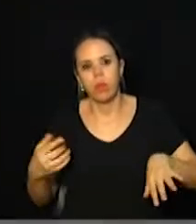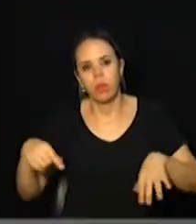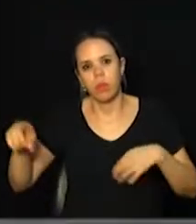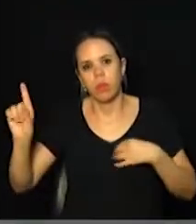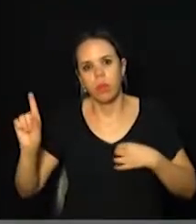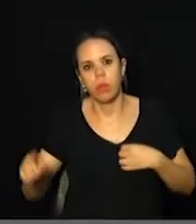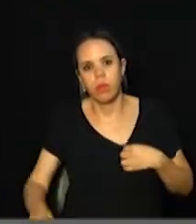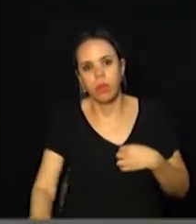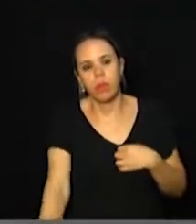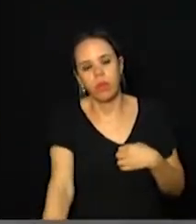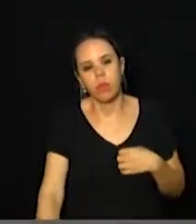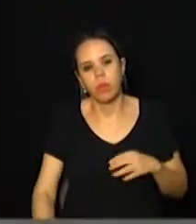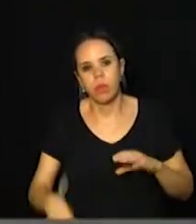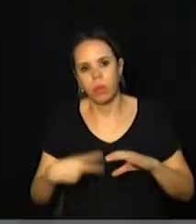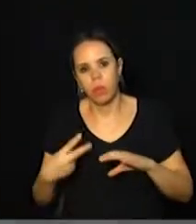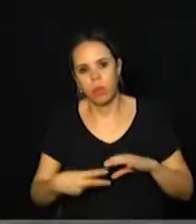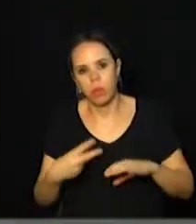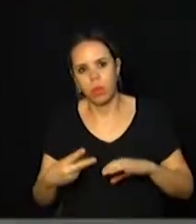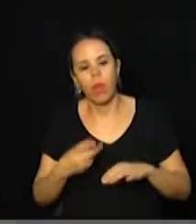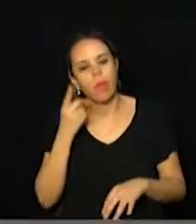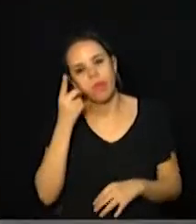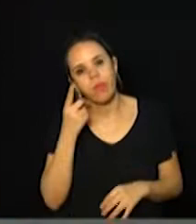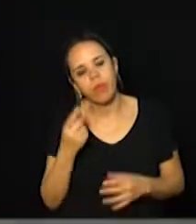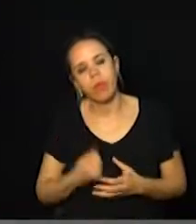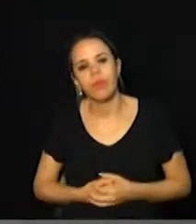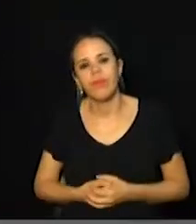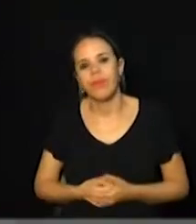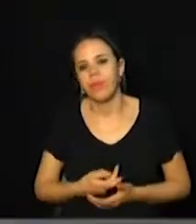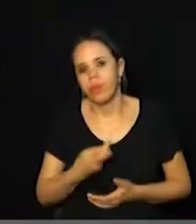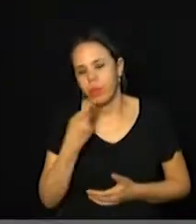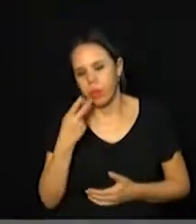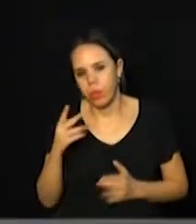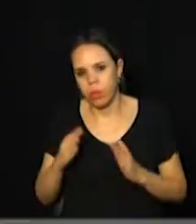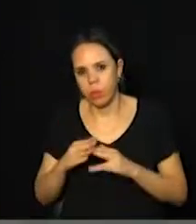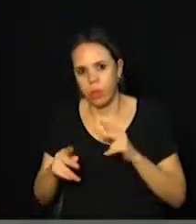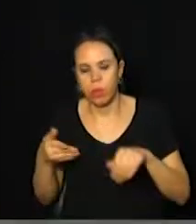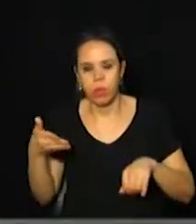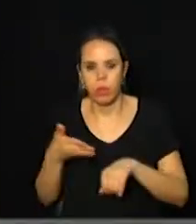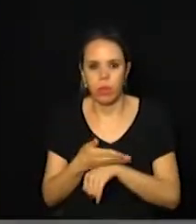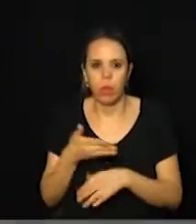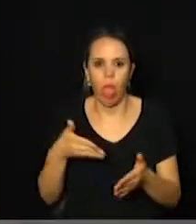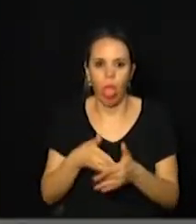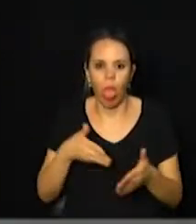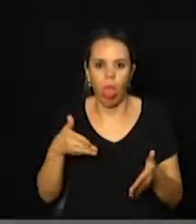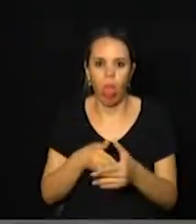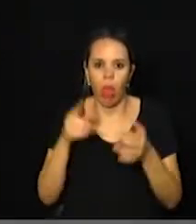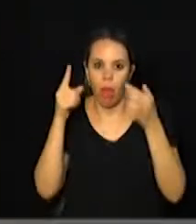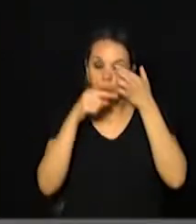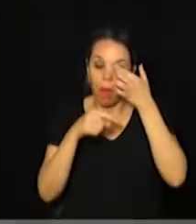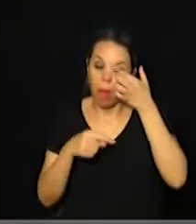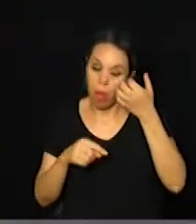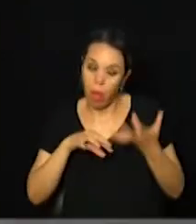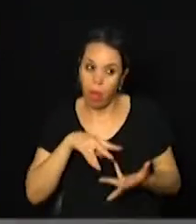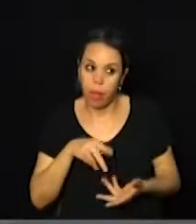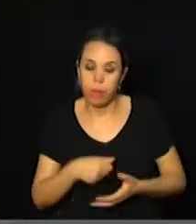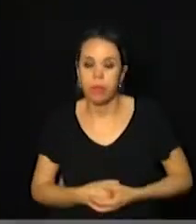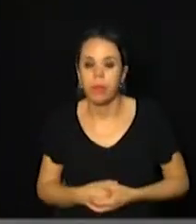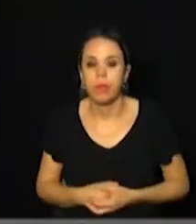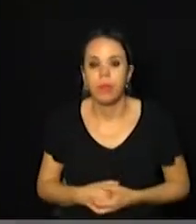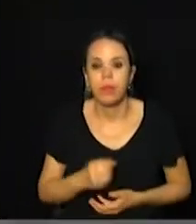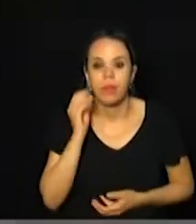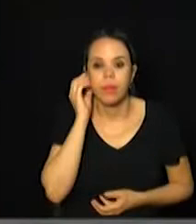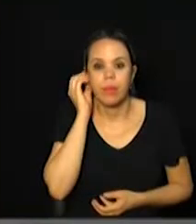na Câmara dos Deputados que disse que a casa do povo passa entrar lá eu moro é o maior dificuldade do mundo